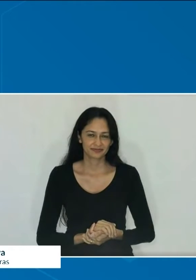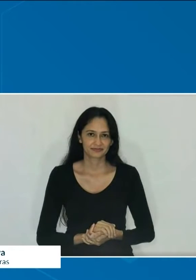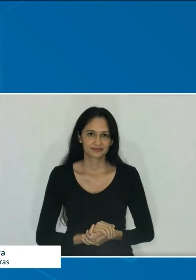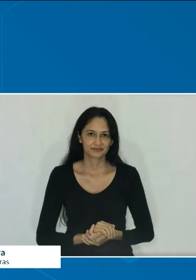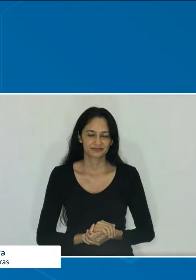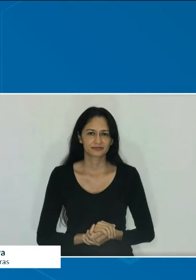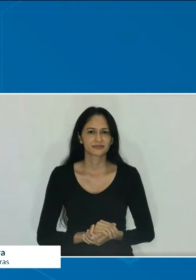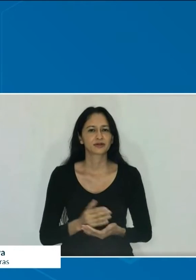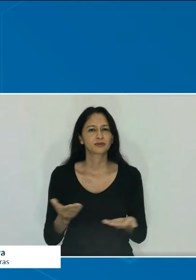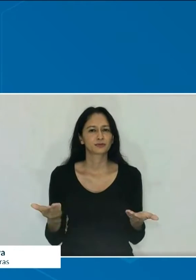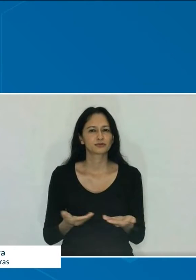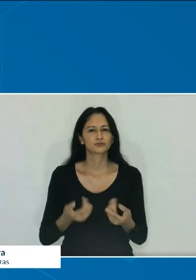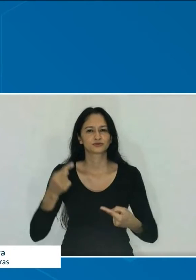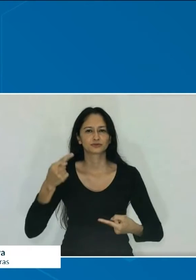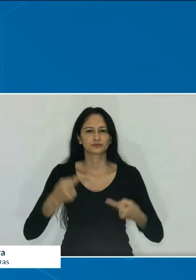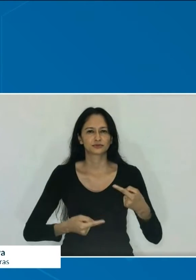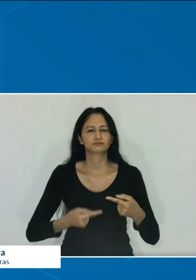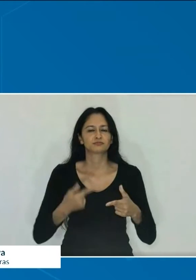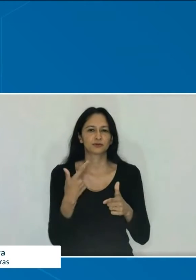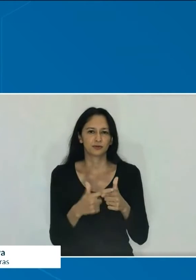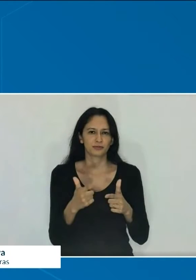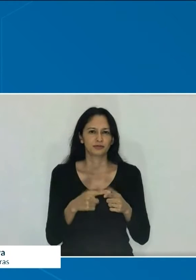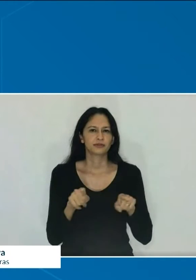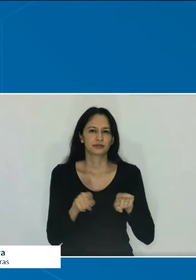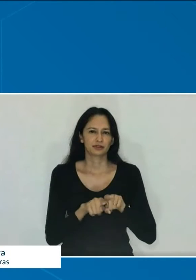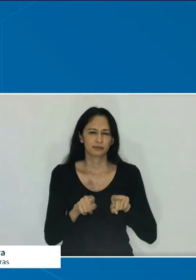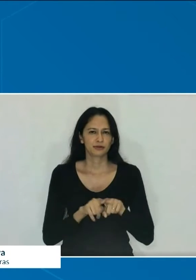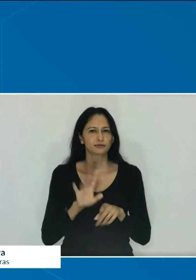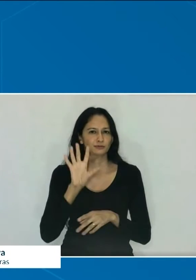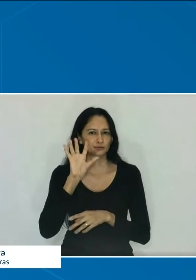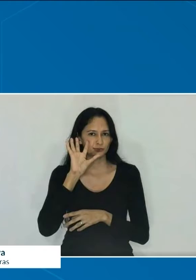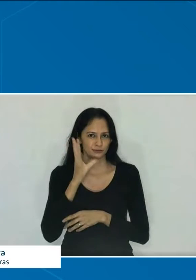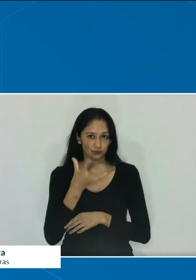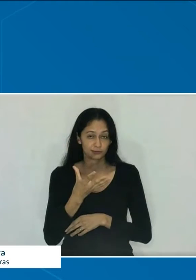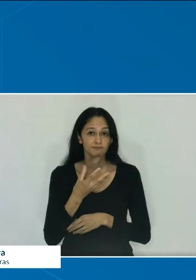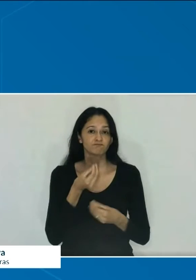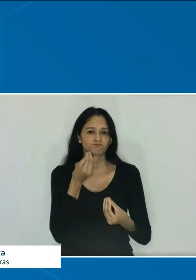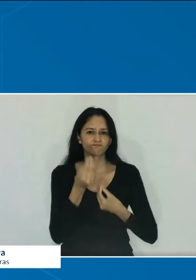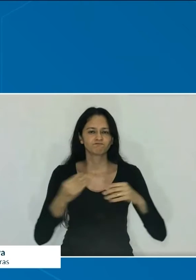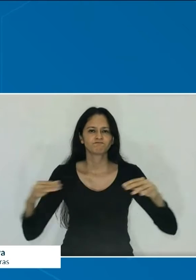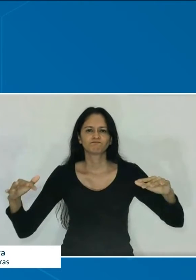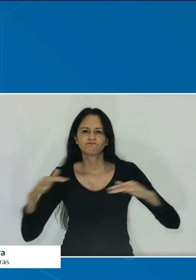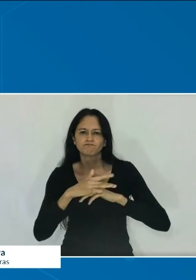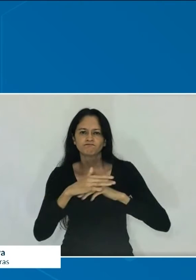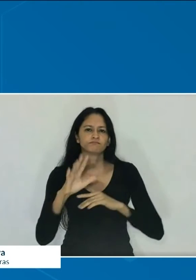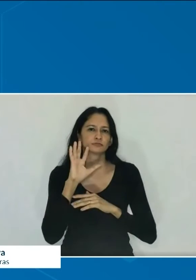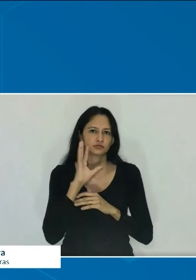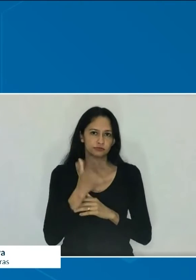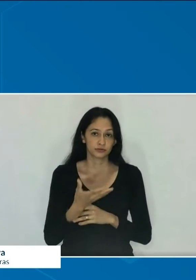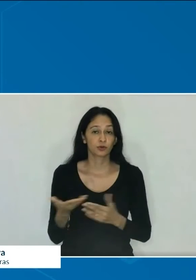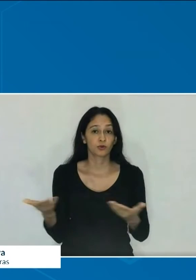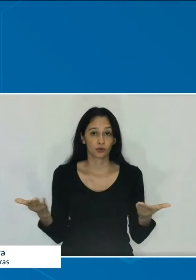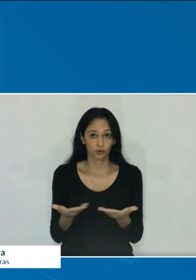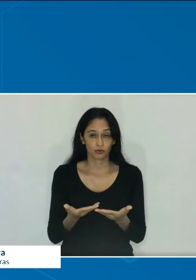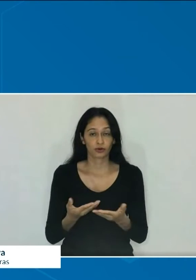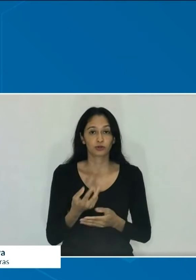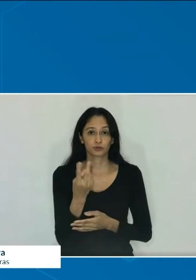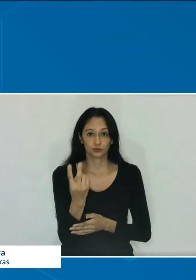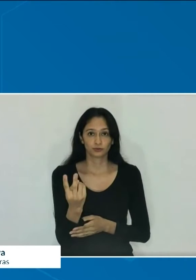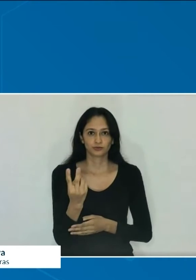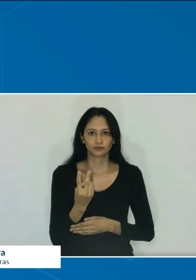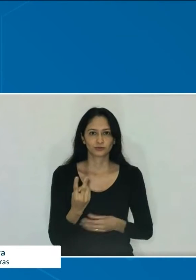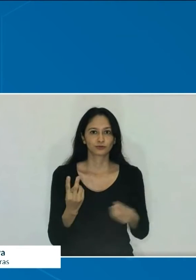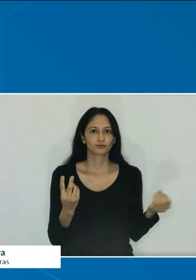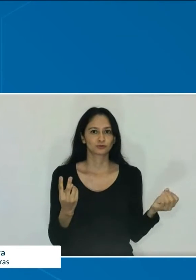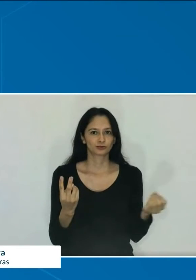e soluções para o transporte brasileiro. E olha só, nesse segundo bloco nós temos 2 novos convidados. O coordenador